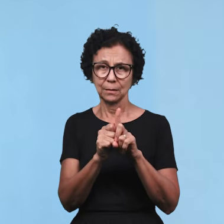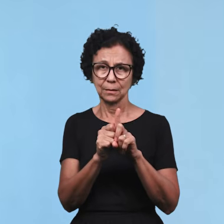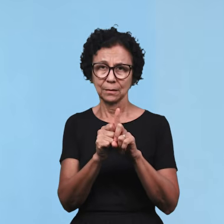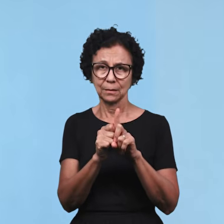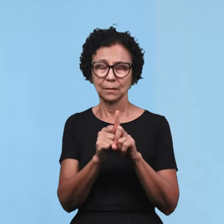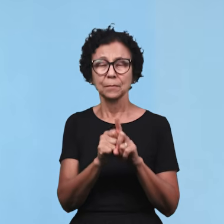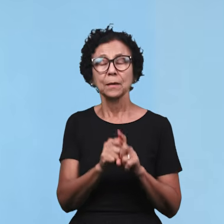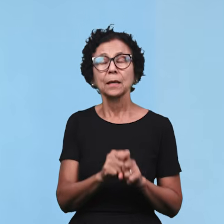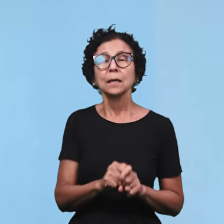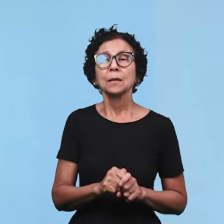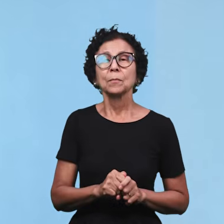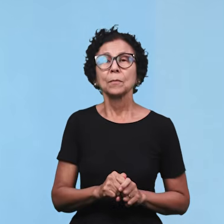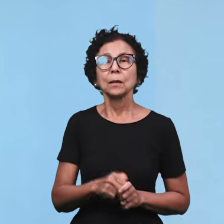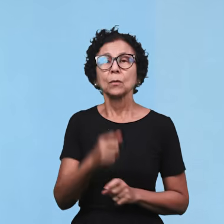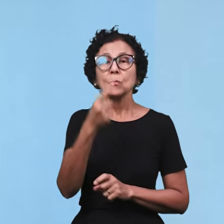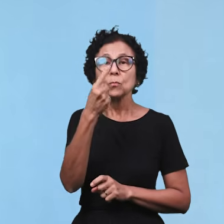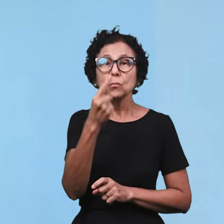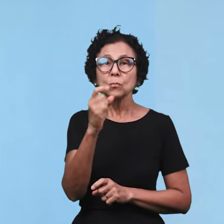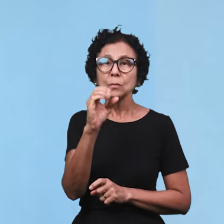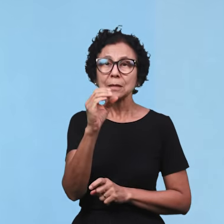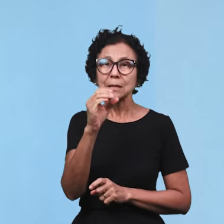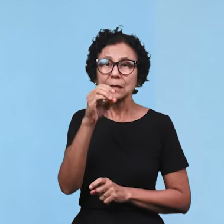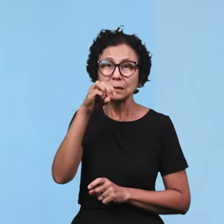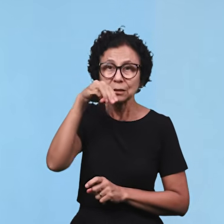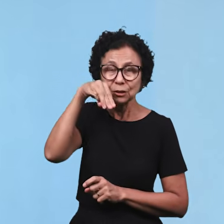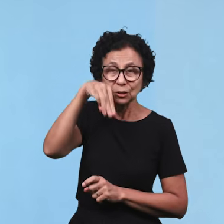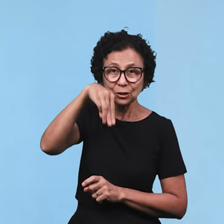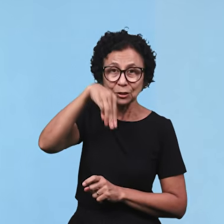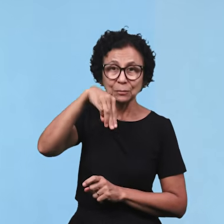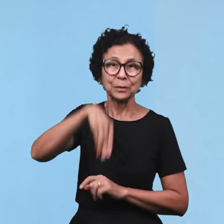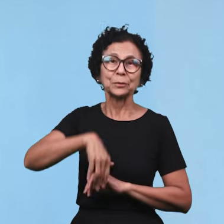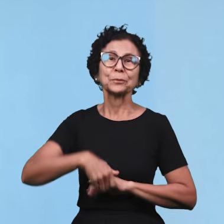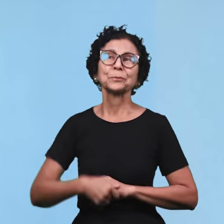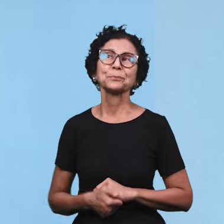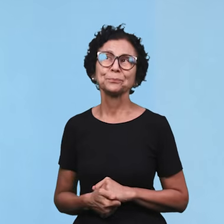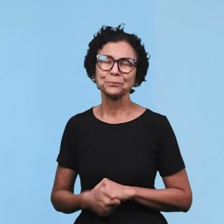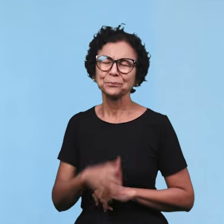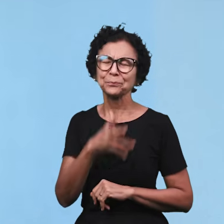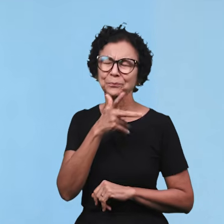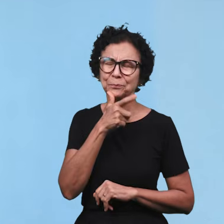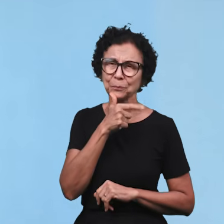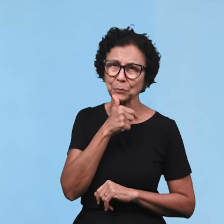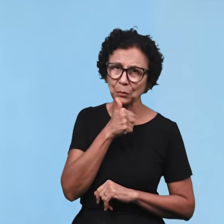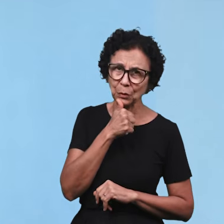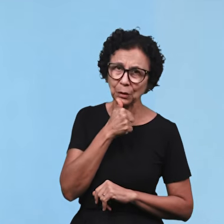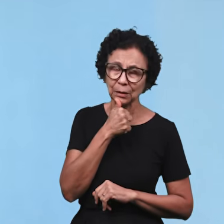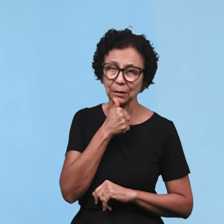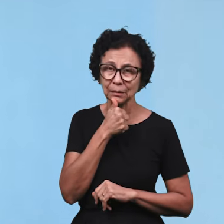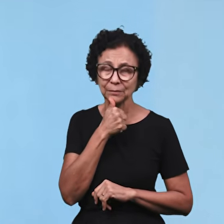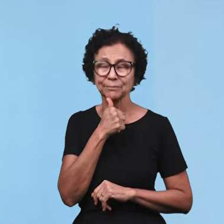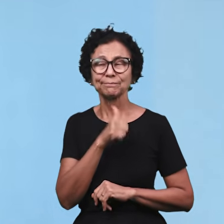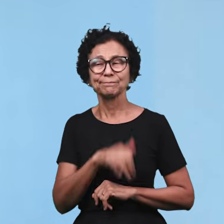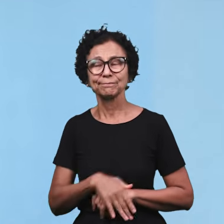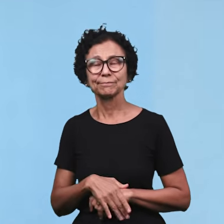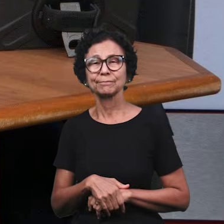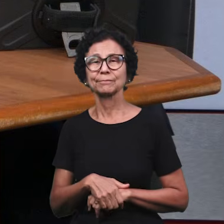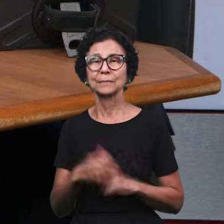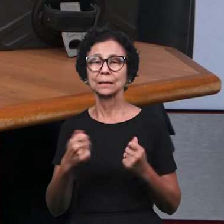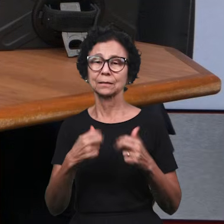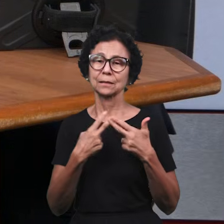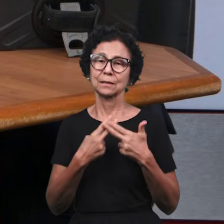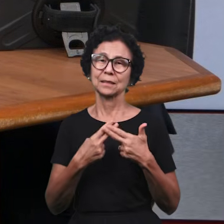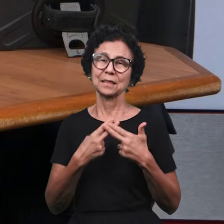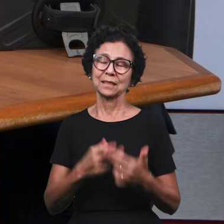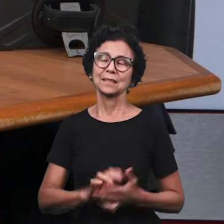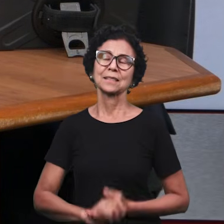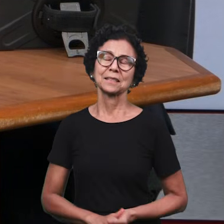Então por isso que os resultados são um pouco lento, mas os resultados são muito bons, basta ter um pouquinho de paciência, eu acredito. Visando sempre o